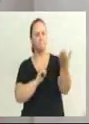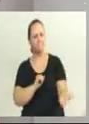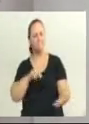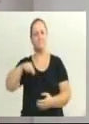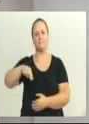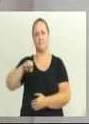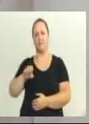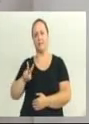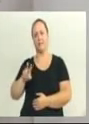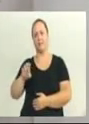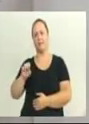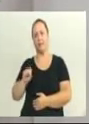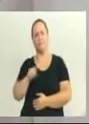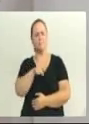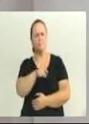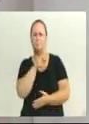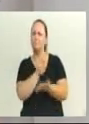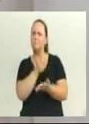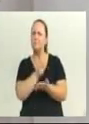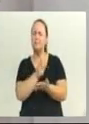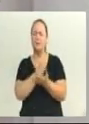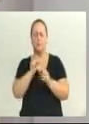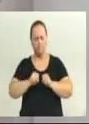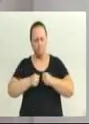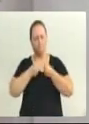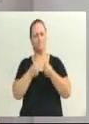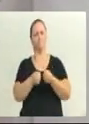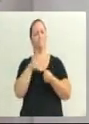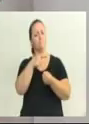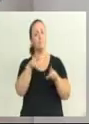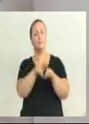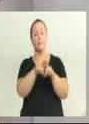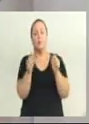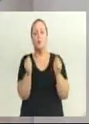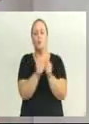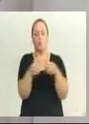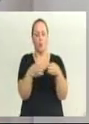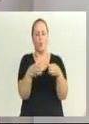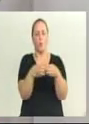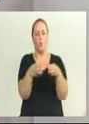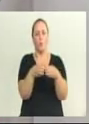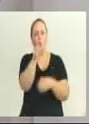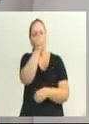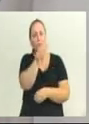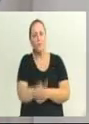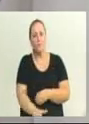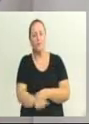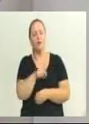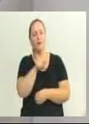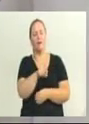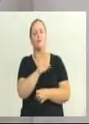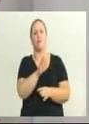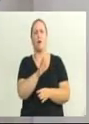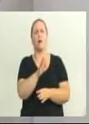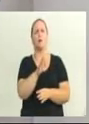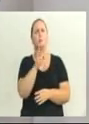um abnegado, empenhado e que faz parte do rol de agentes que eu mencionei há dois discursos